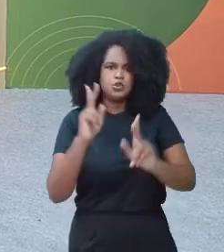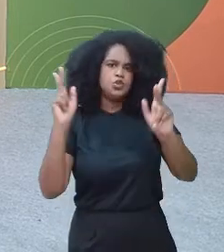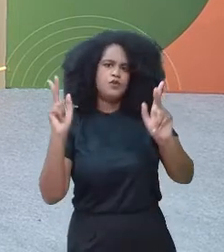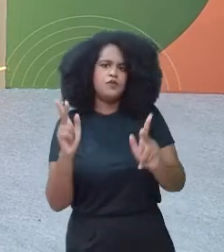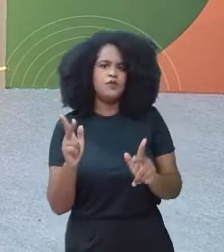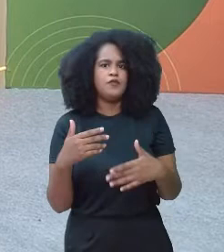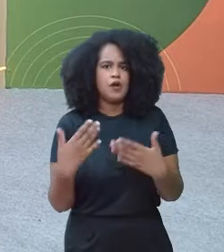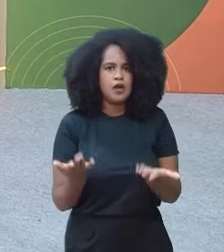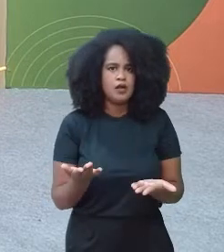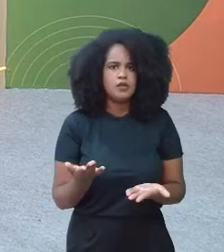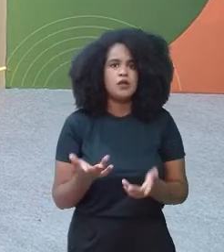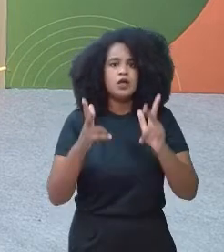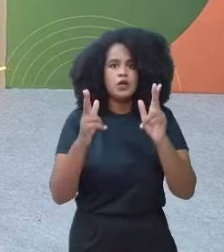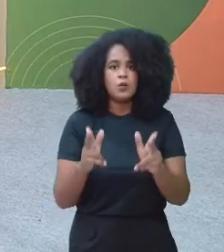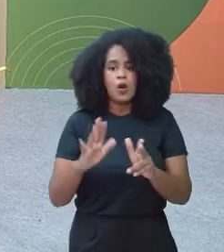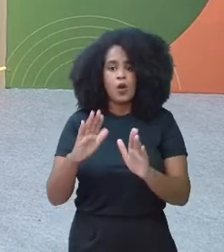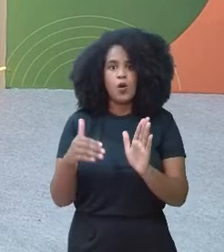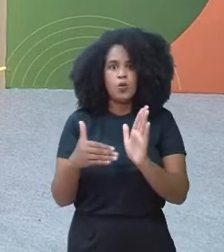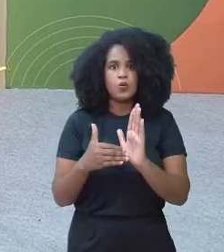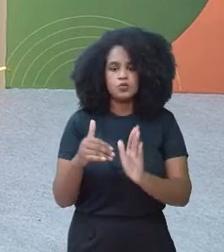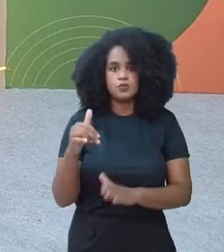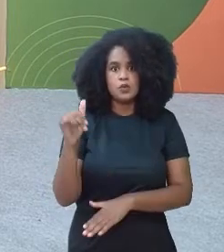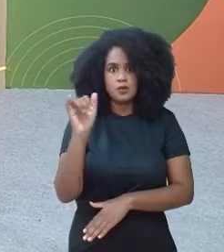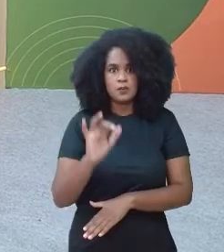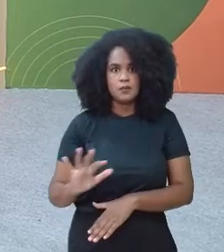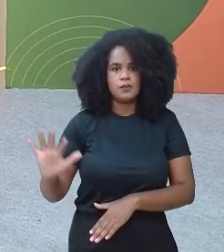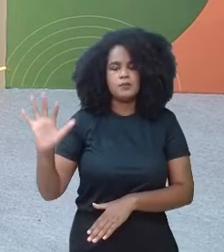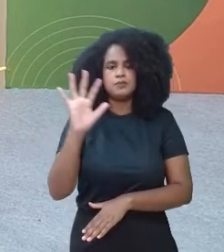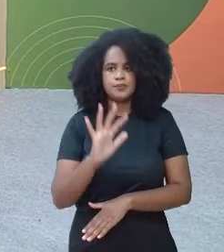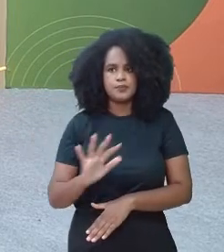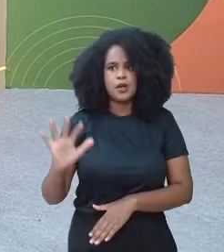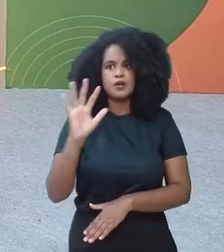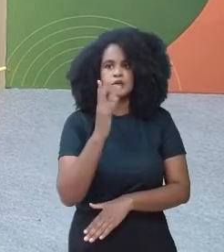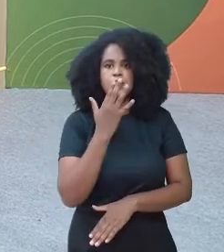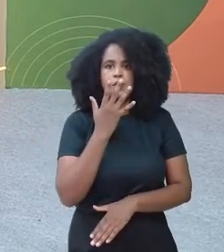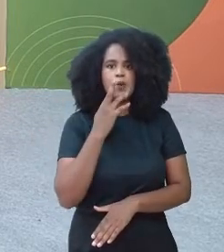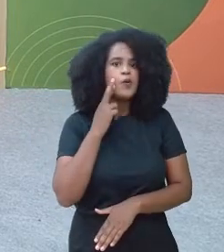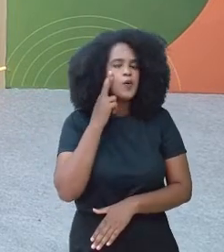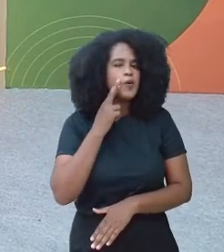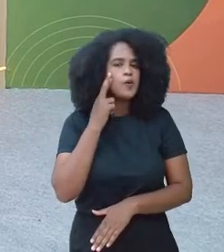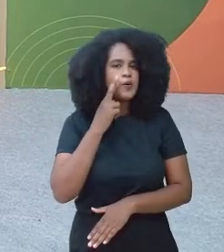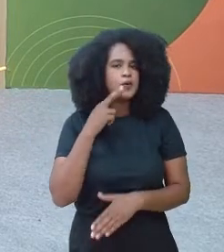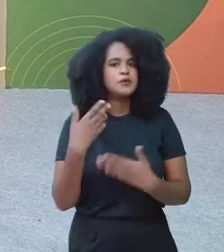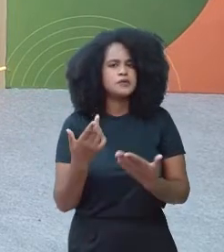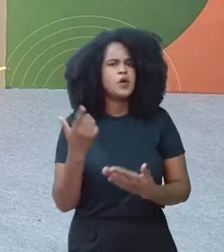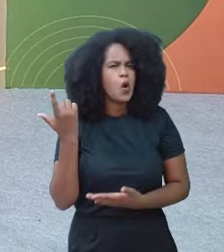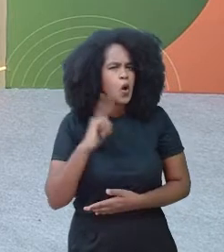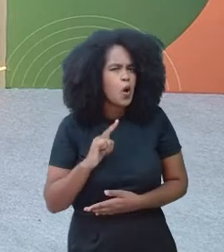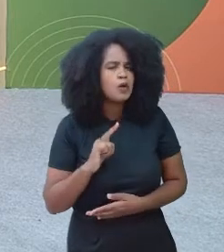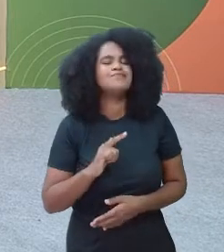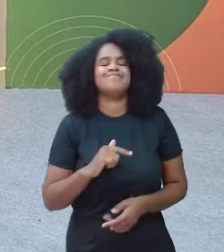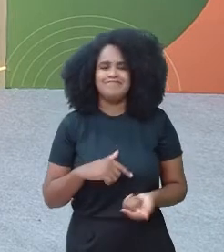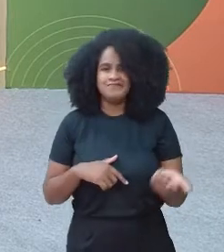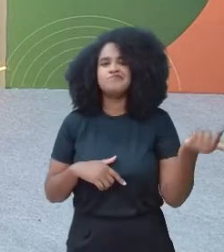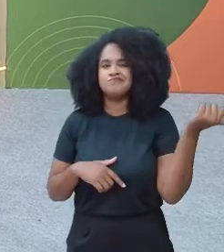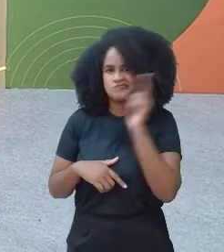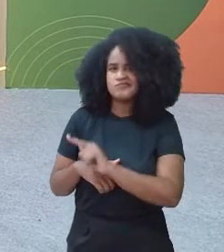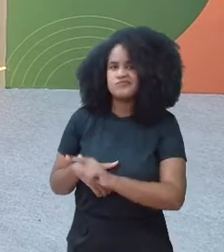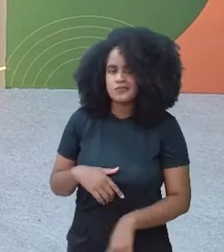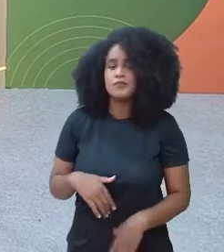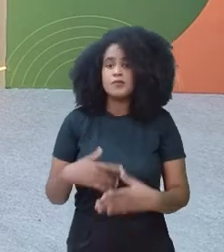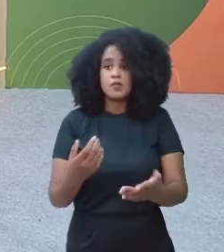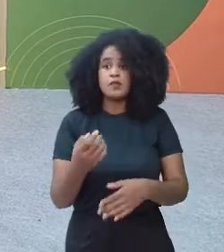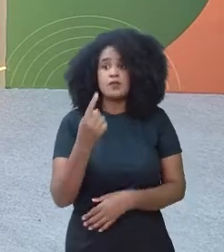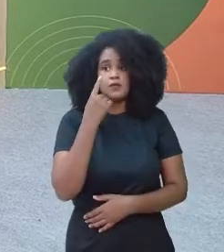vier quebradinha assim como tá essa, será que a gente não consegue medir, não? Consegue, gente. E aqui eu tenho uma observação, ó. Se eu for fazer o